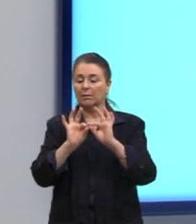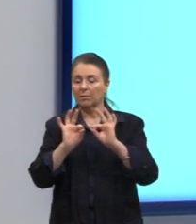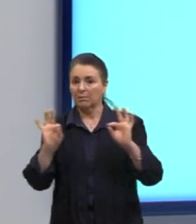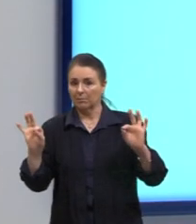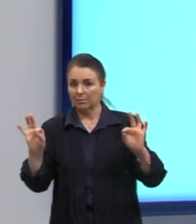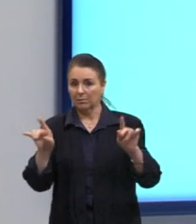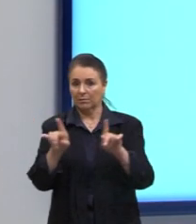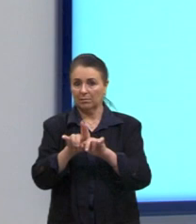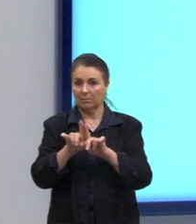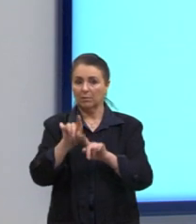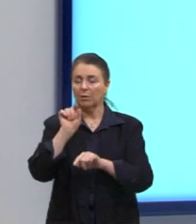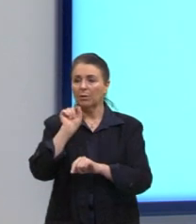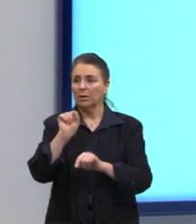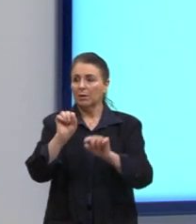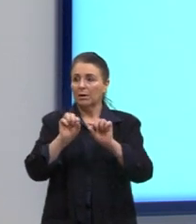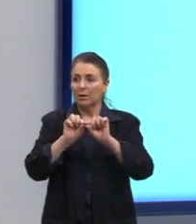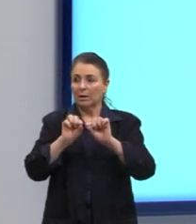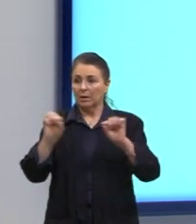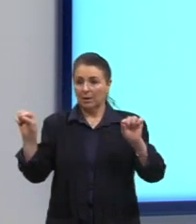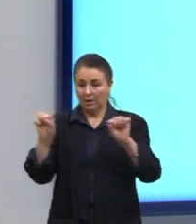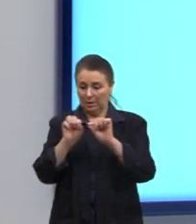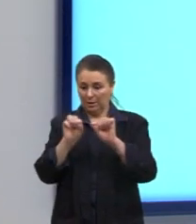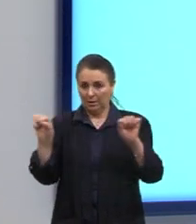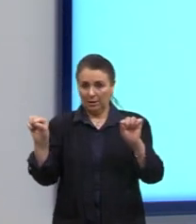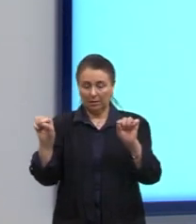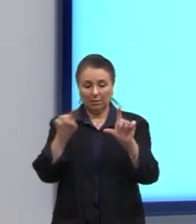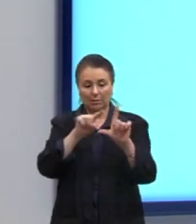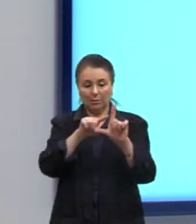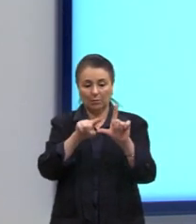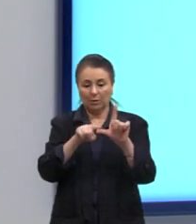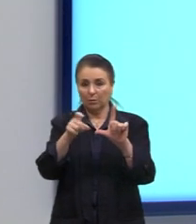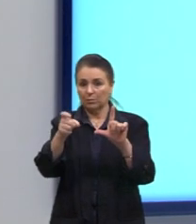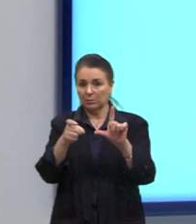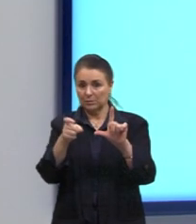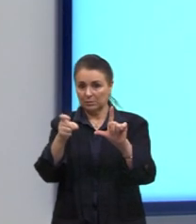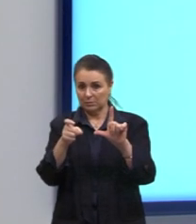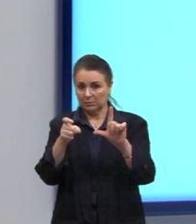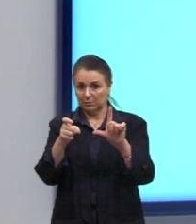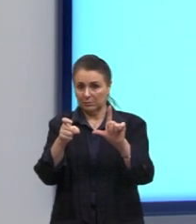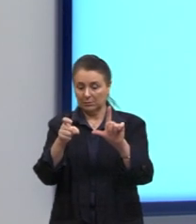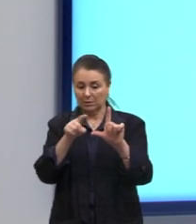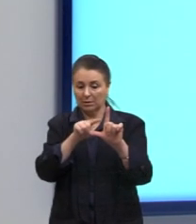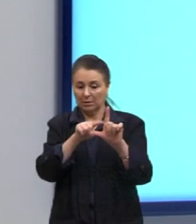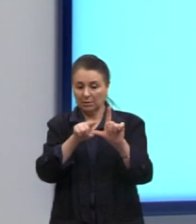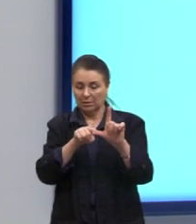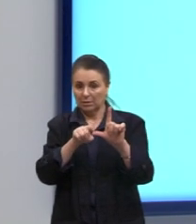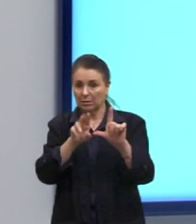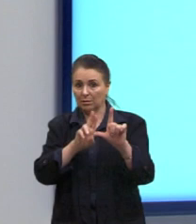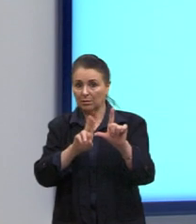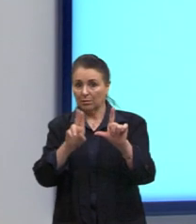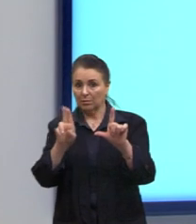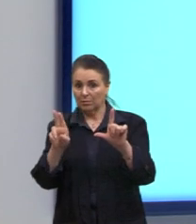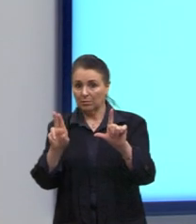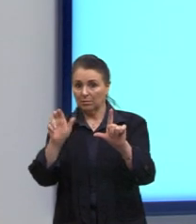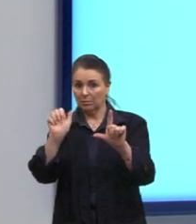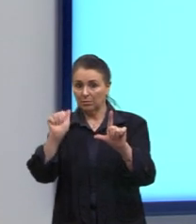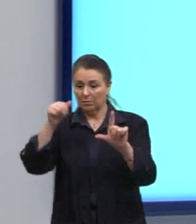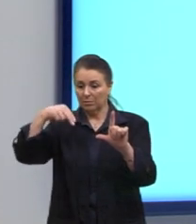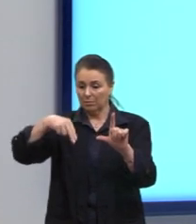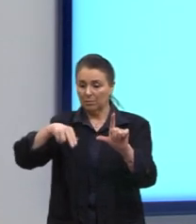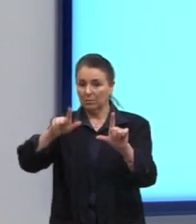o que que essa reta forma com ângulo x uma regiãozinha que a gente chama de ângulo